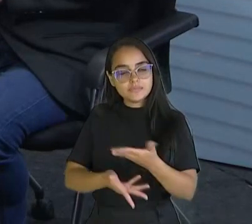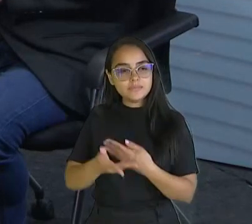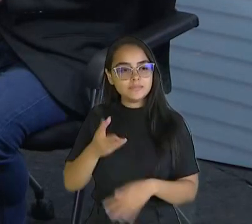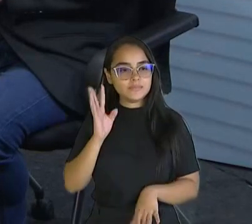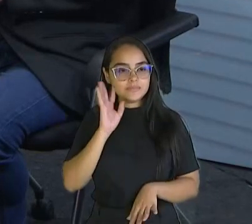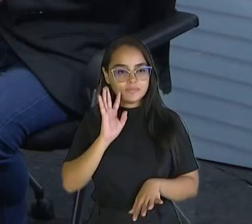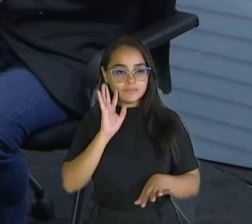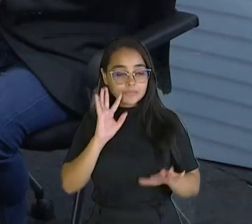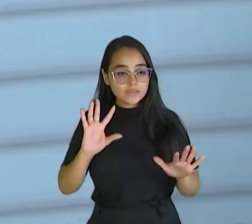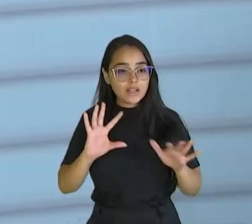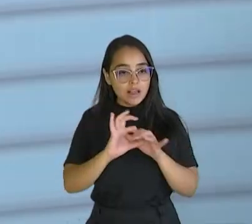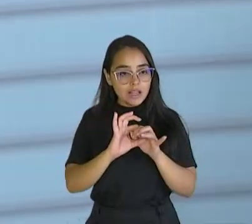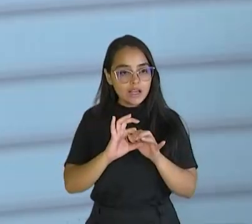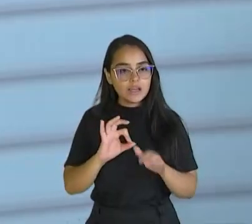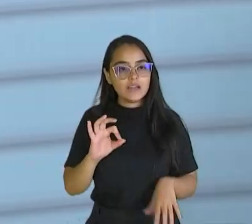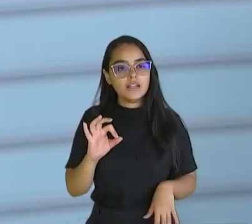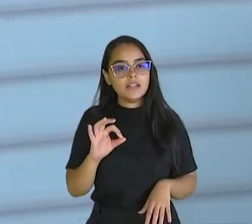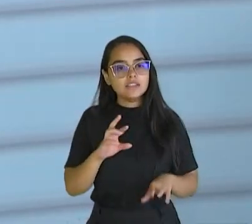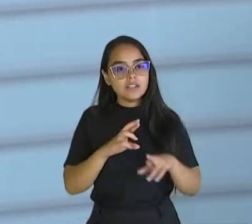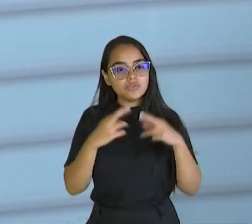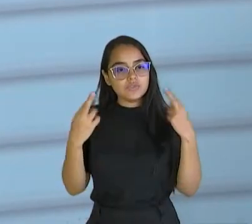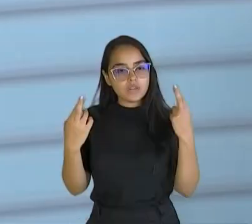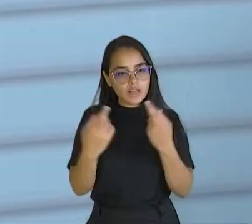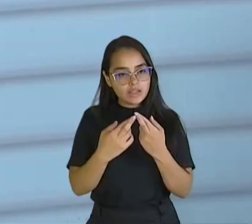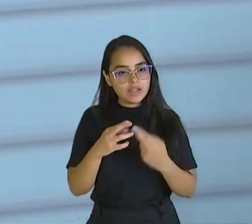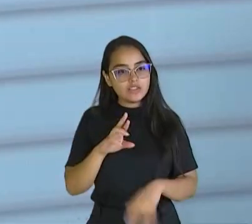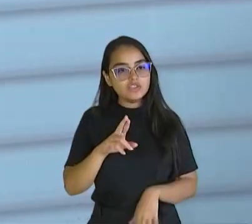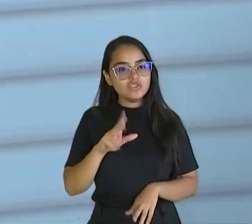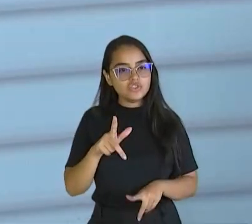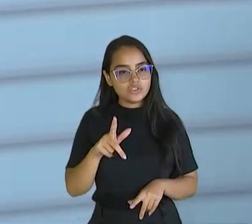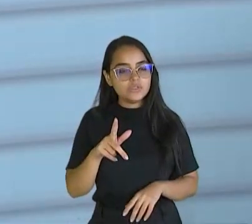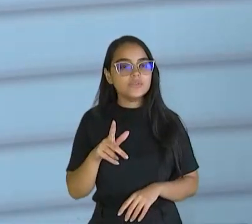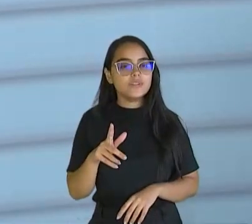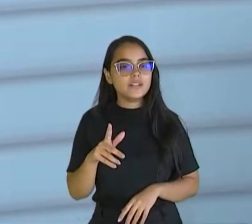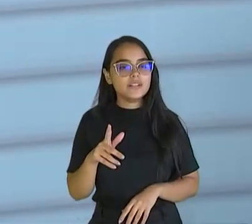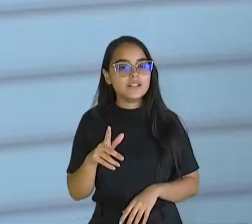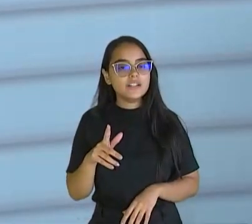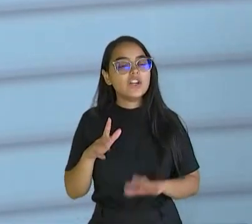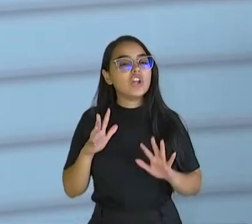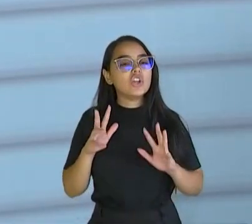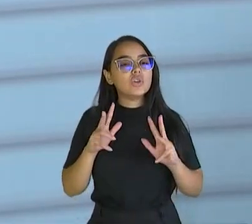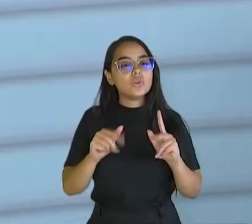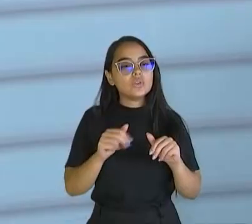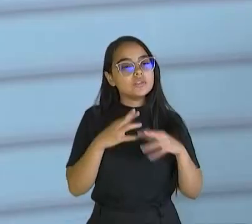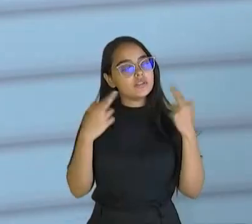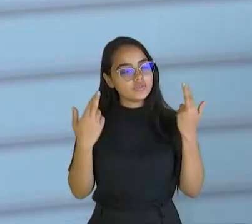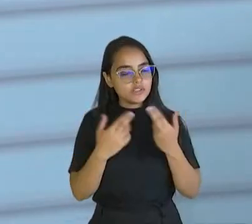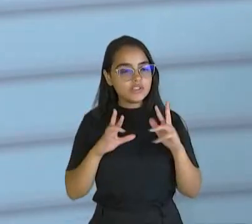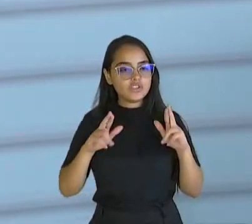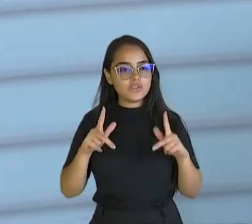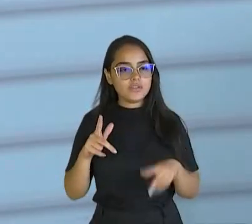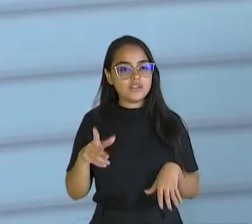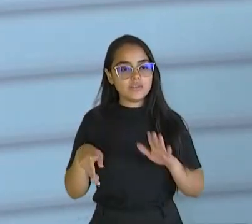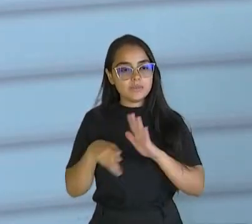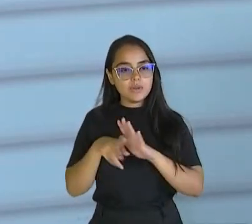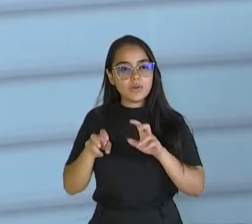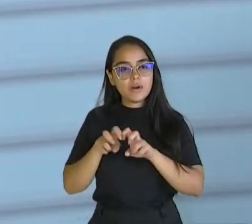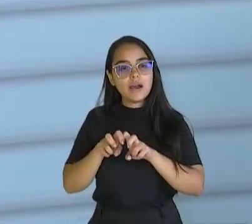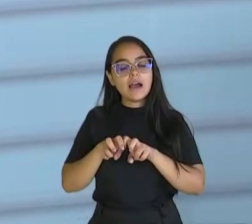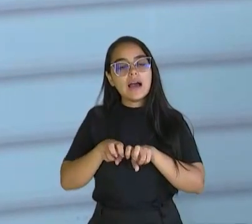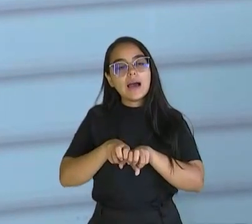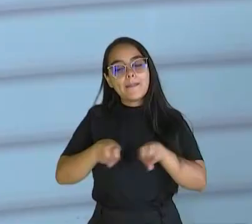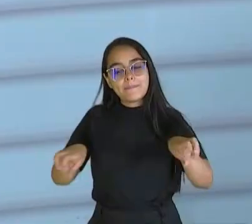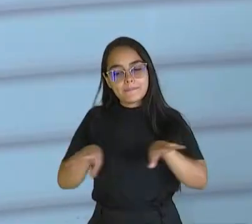interessante. A nossa mesa solene, ela é diferente de geralmente, assim, todas as solenidades, sim, né? A nossa mesa solene, ela é